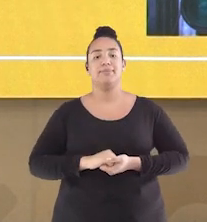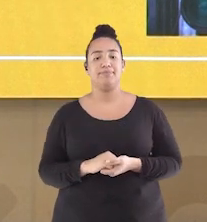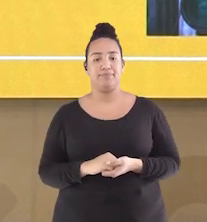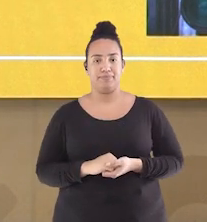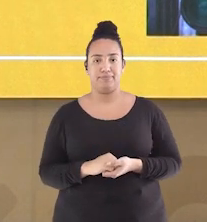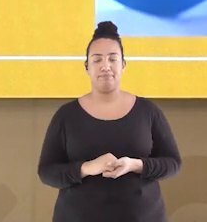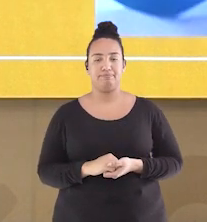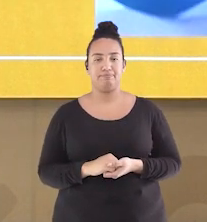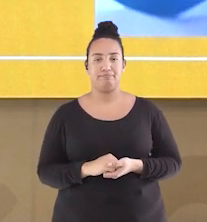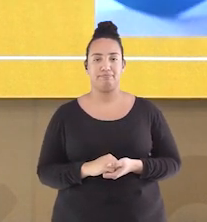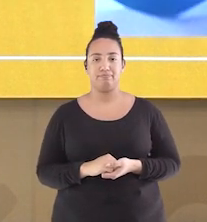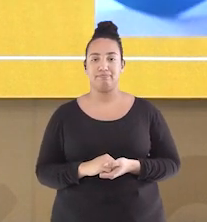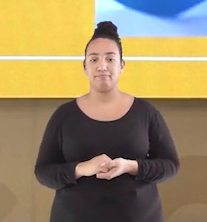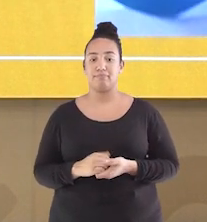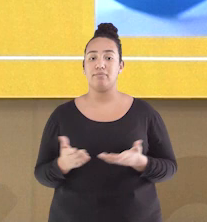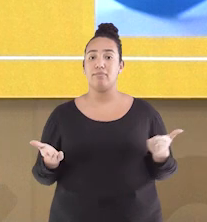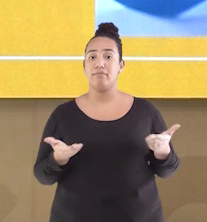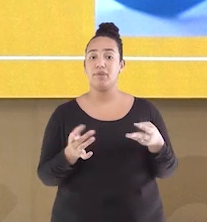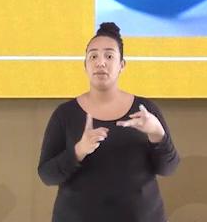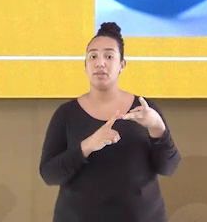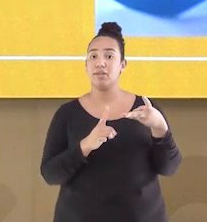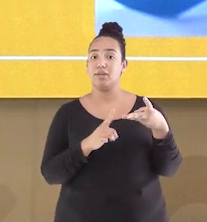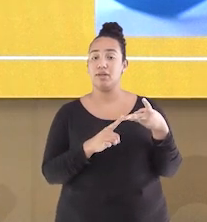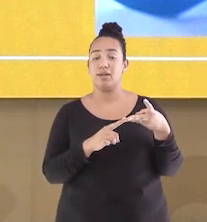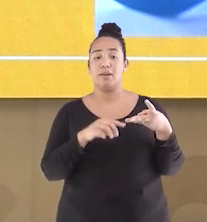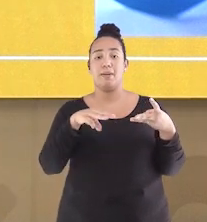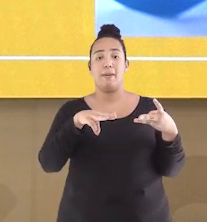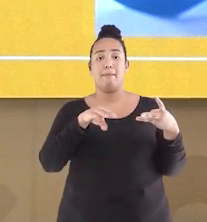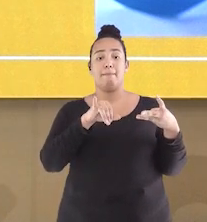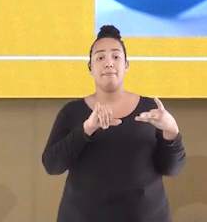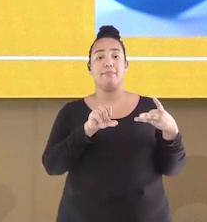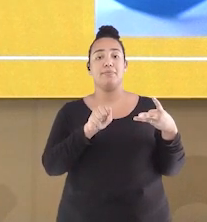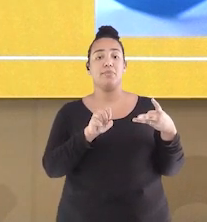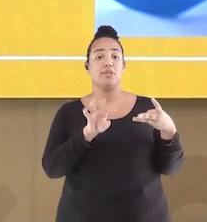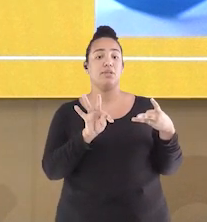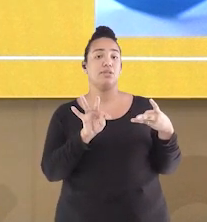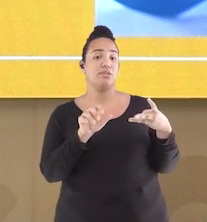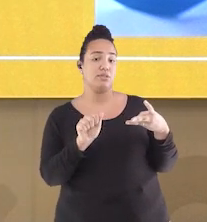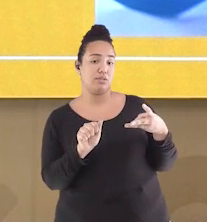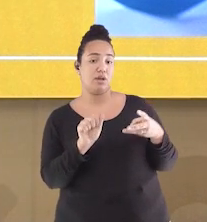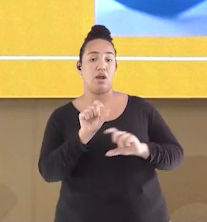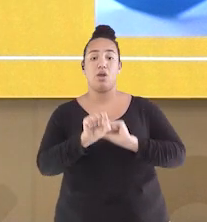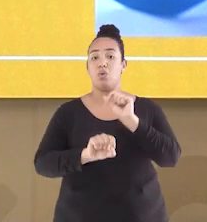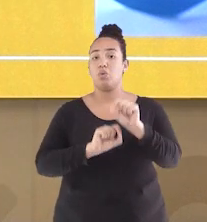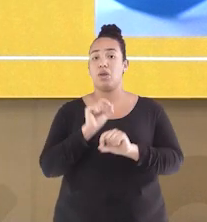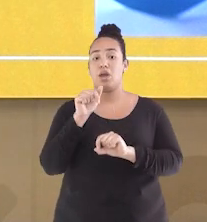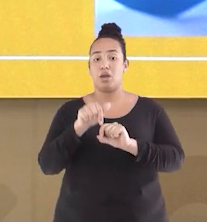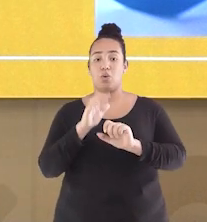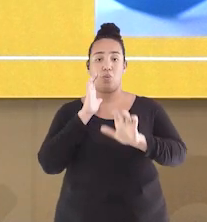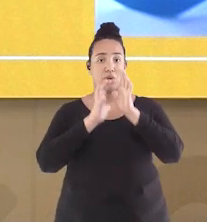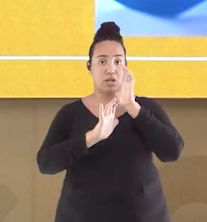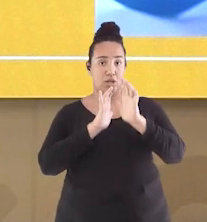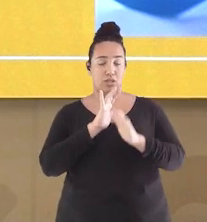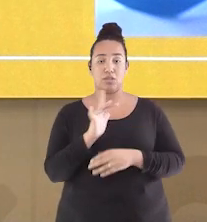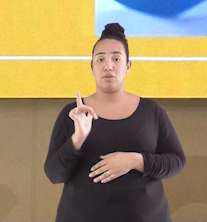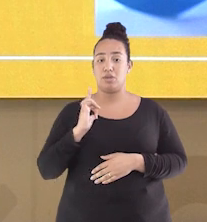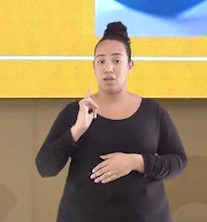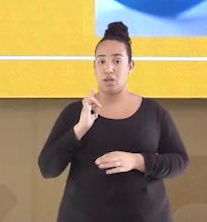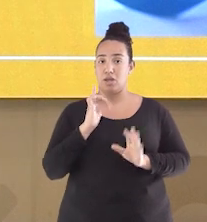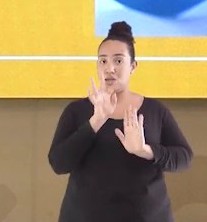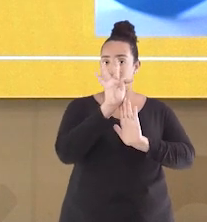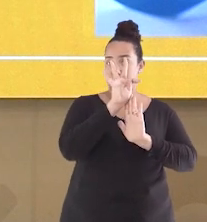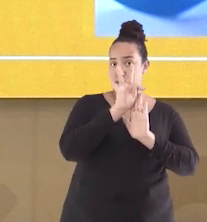Já a linguagem mista é a comunicação que se estrutura por meio de textos ou